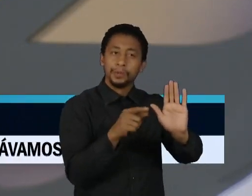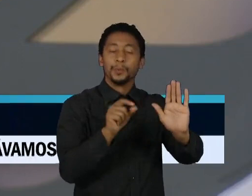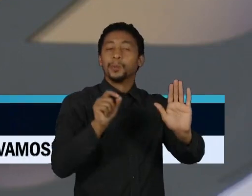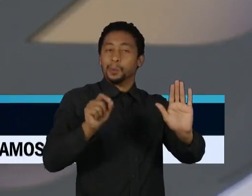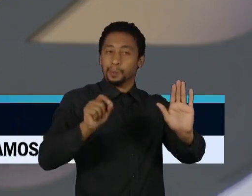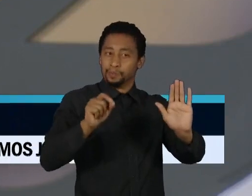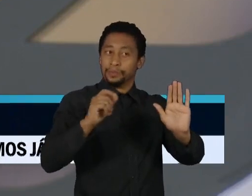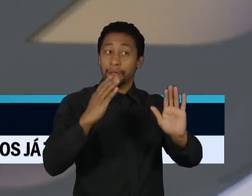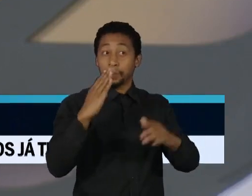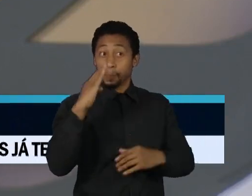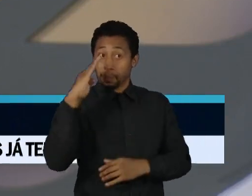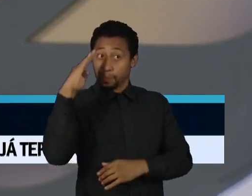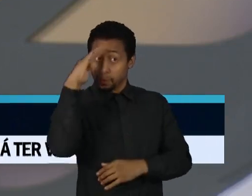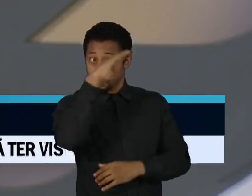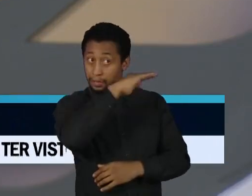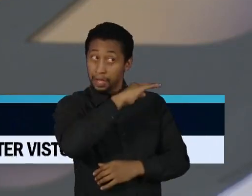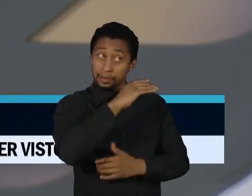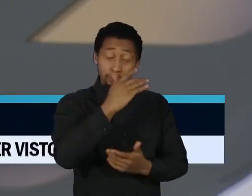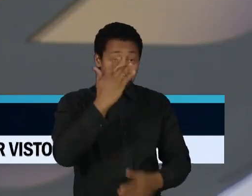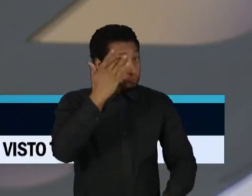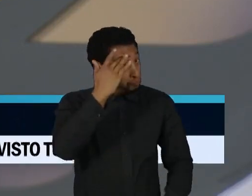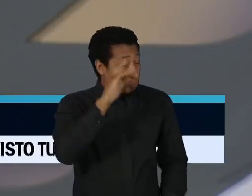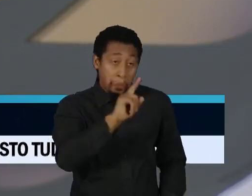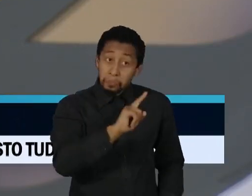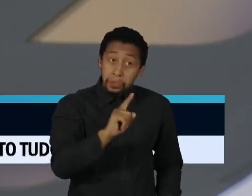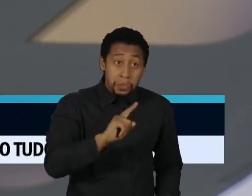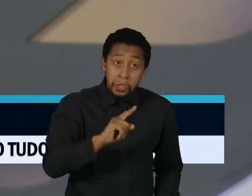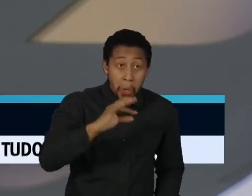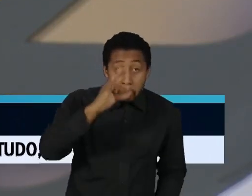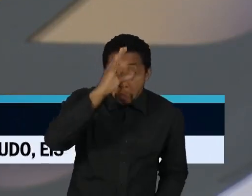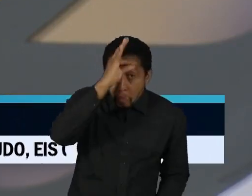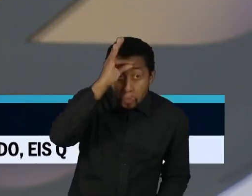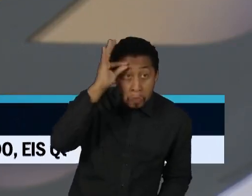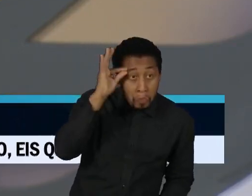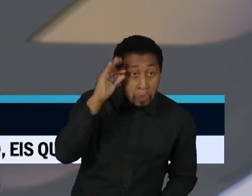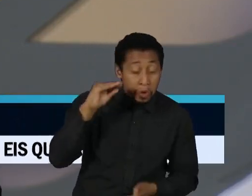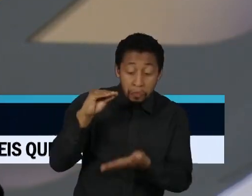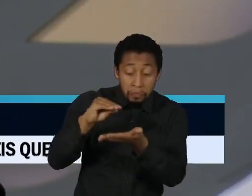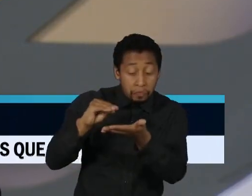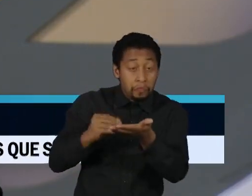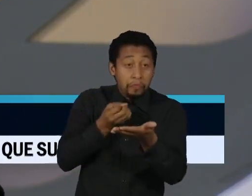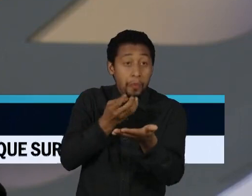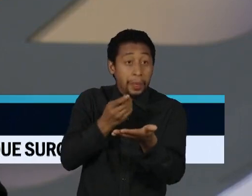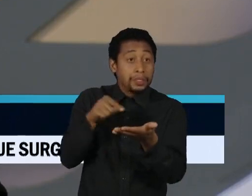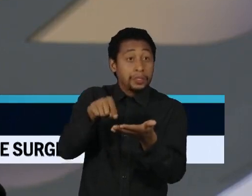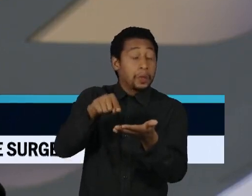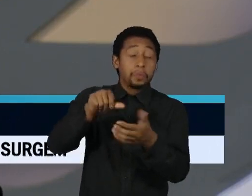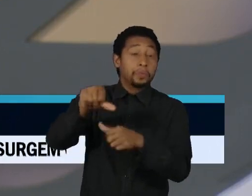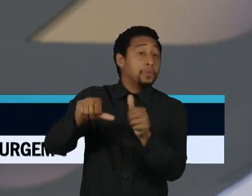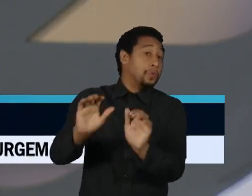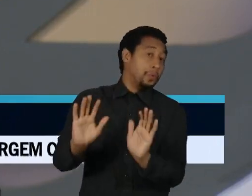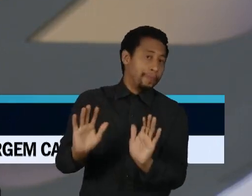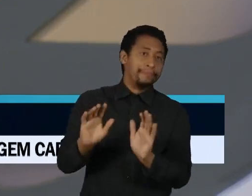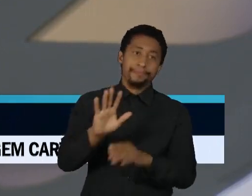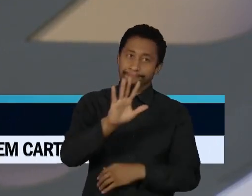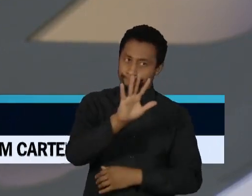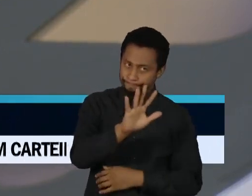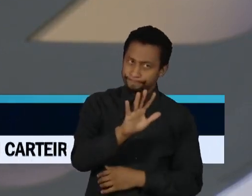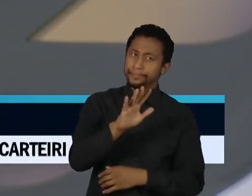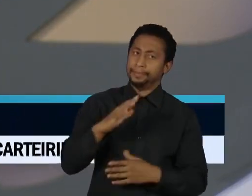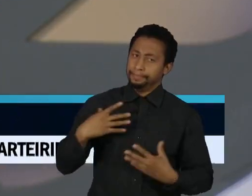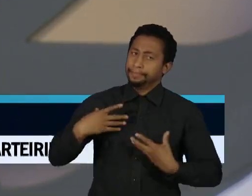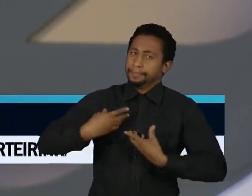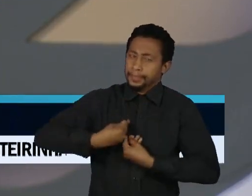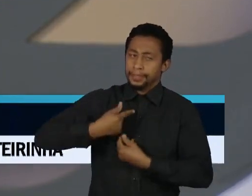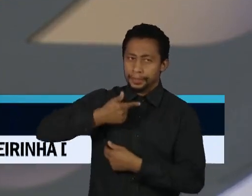Bolsonaro não estaria ciente sequer dessas mudanças no registro. É interessante que Alexandre de Moraes, na sua decisão